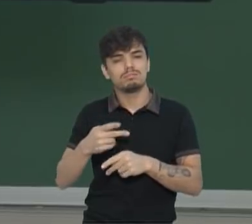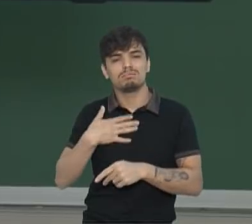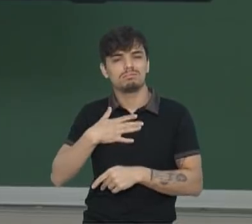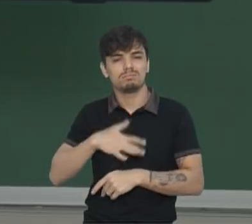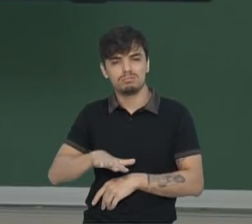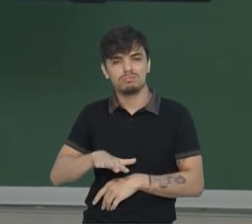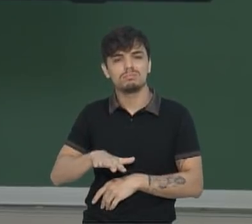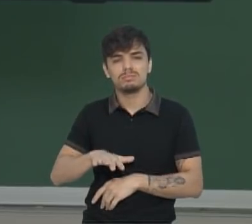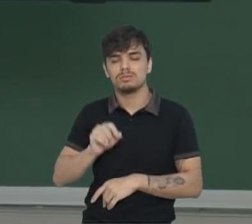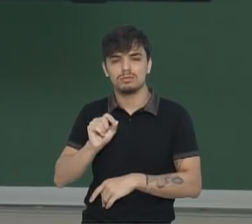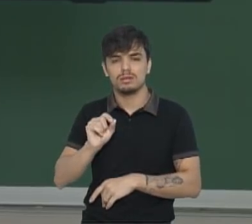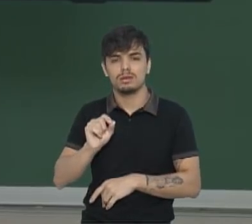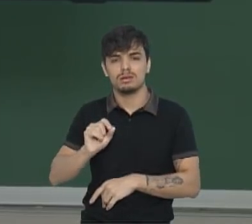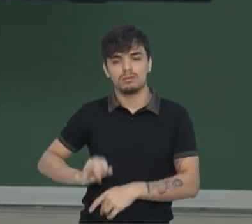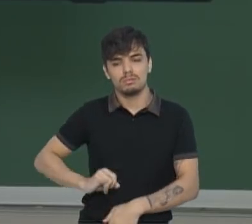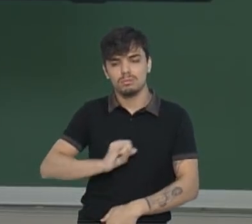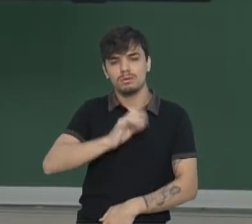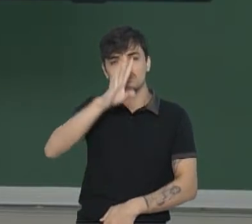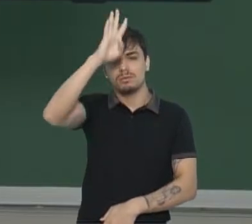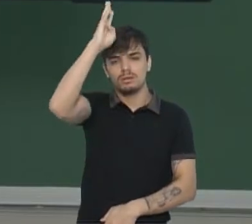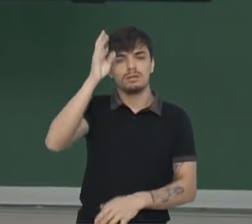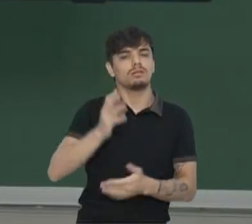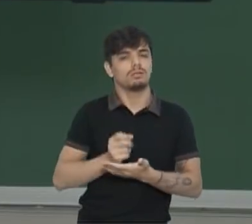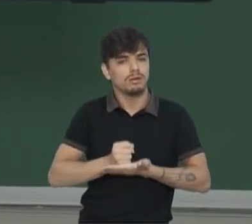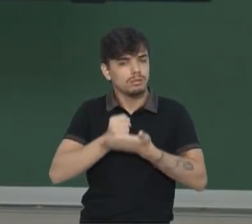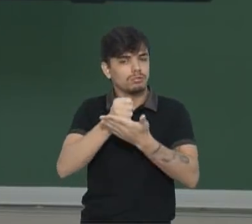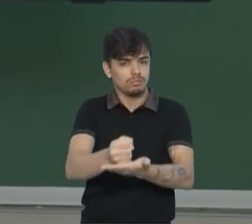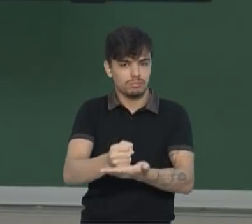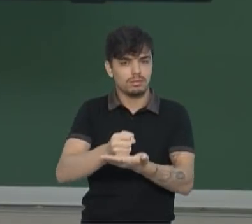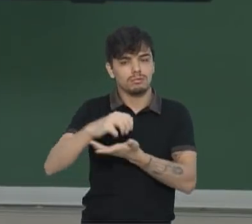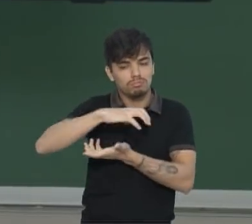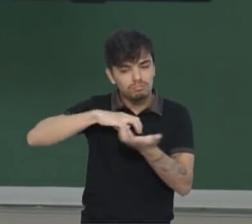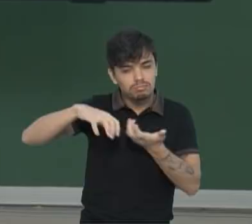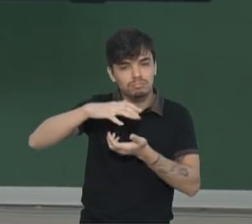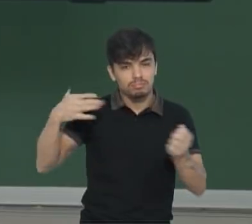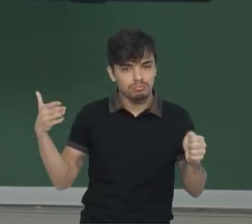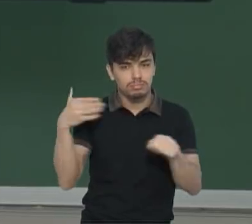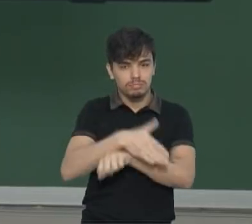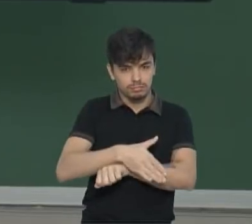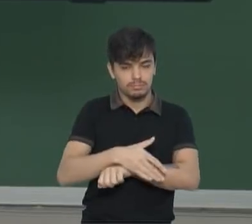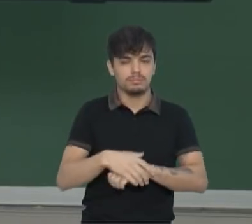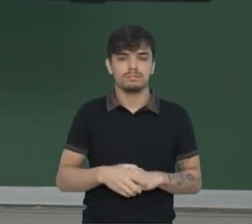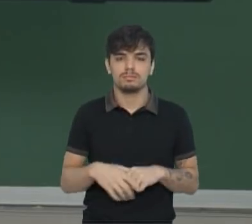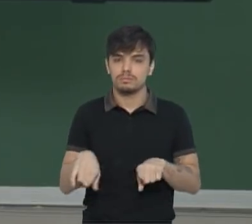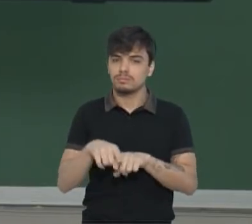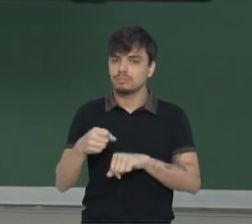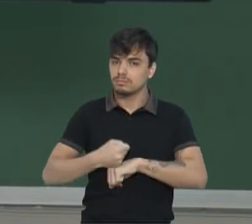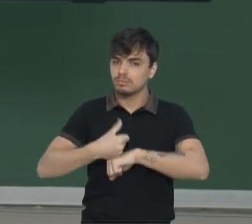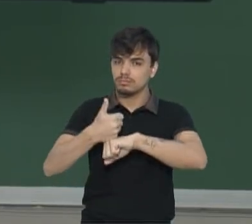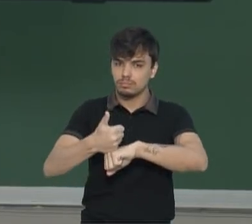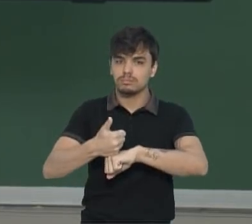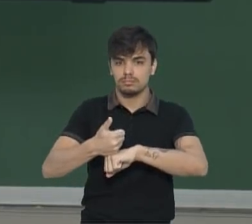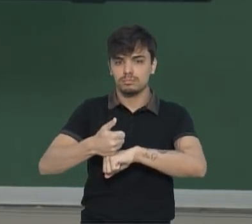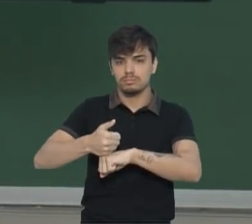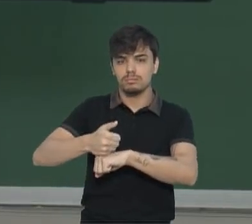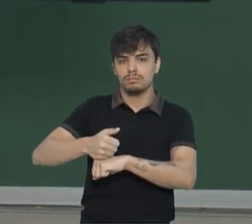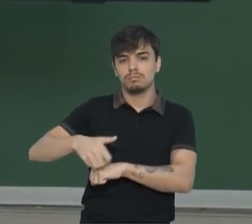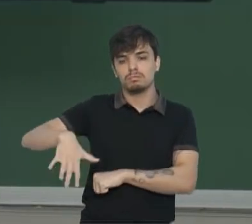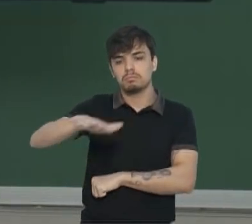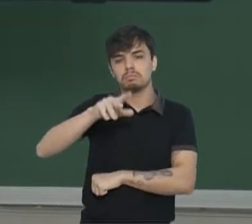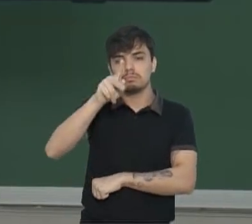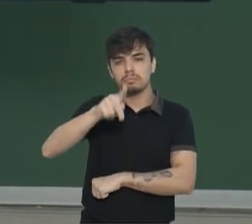acabavam auxiliando essas populações bárbaras durante o seu processo de invasão, né, e domínio dos romanos.